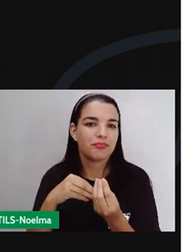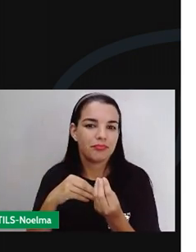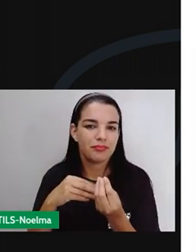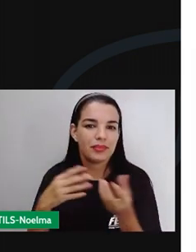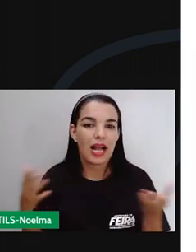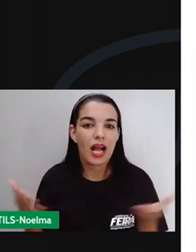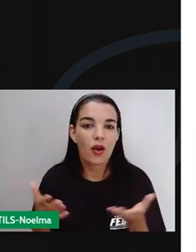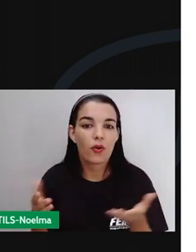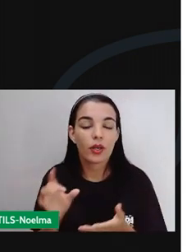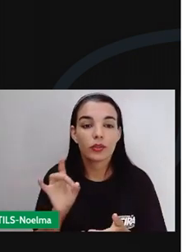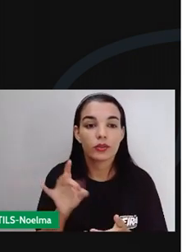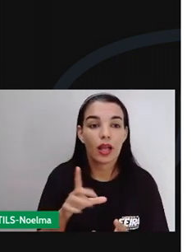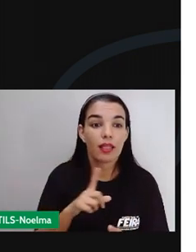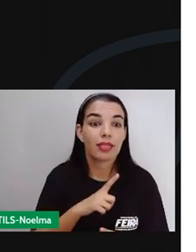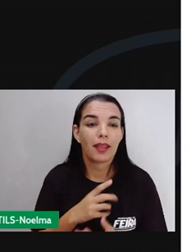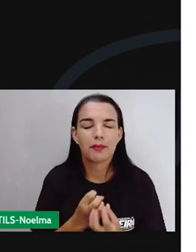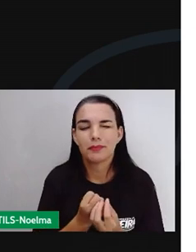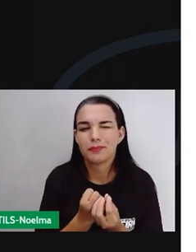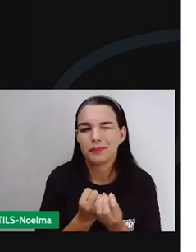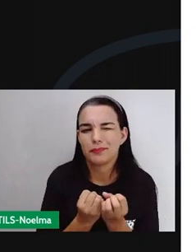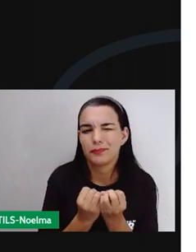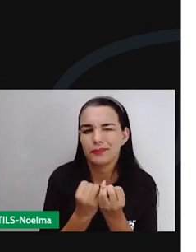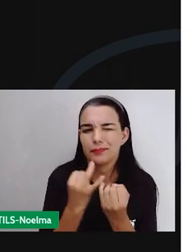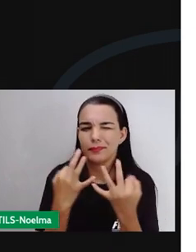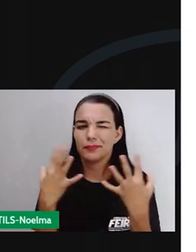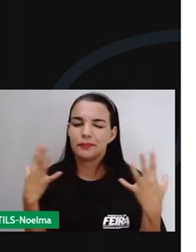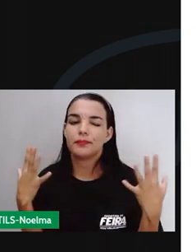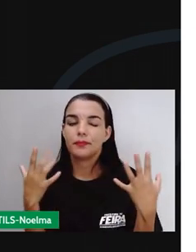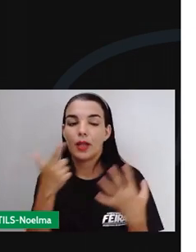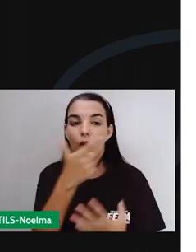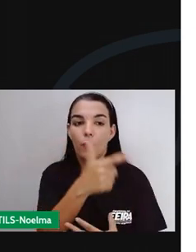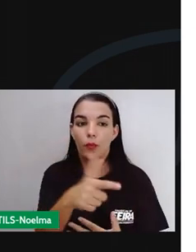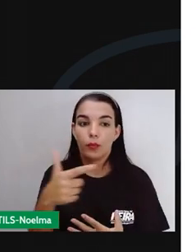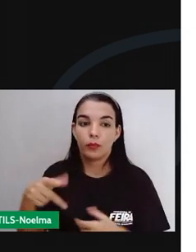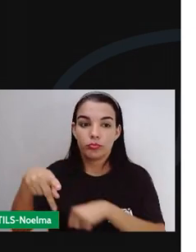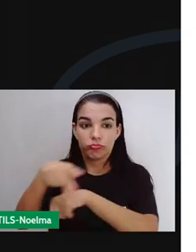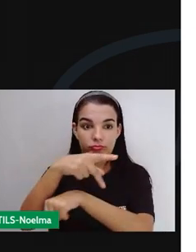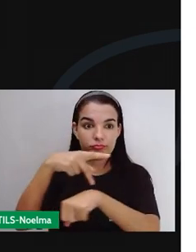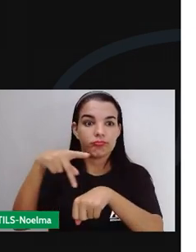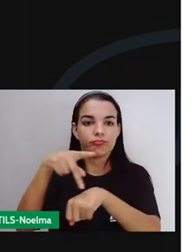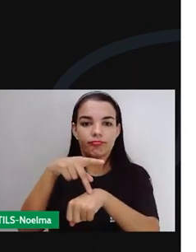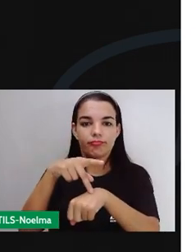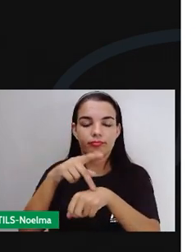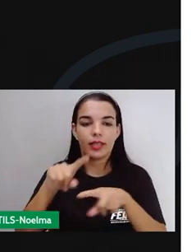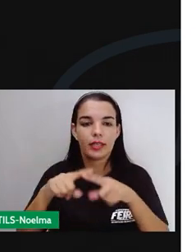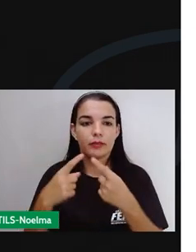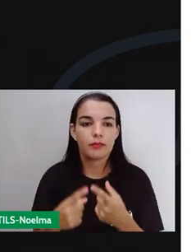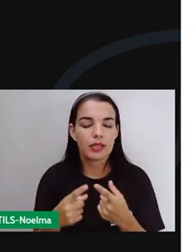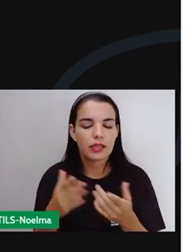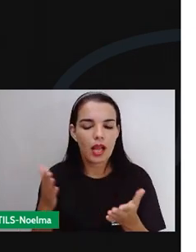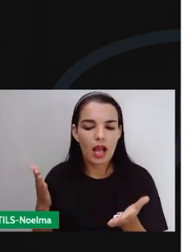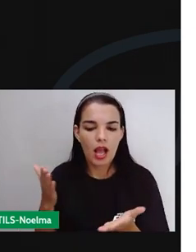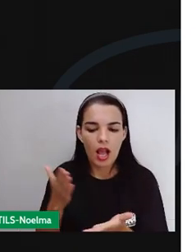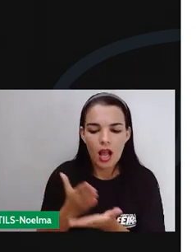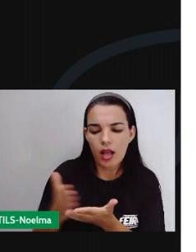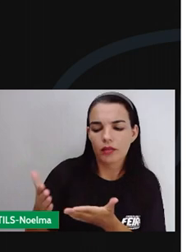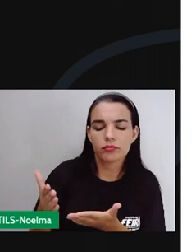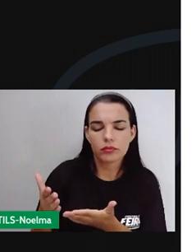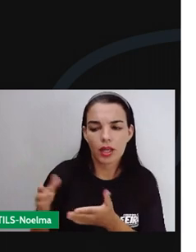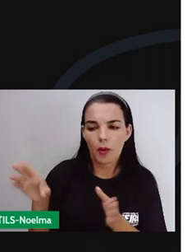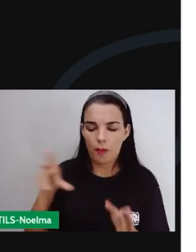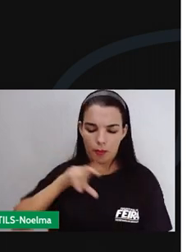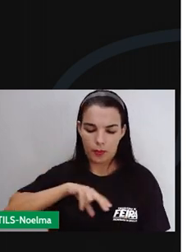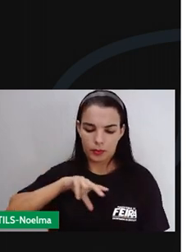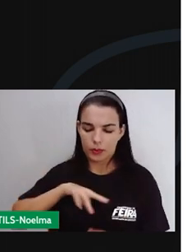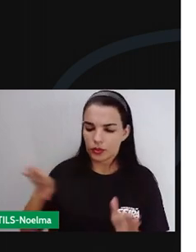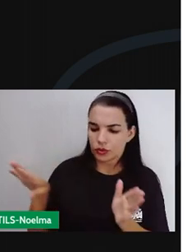brasileiro é formado por diversas outras etnias. Mas, inicialmente, logo após a chegada dos portugueses ao